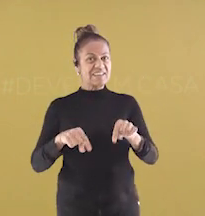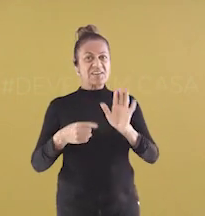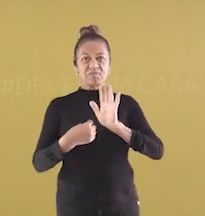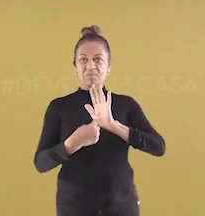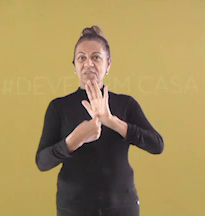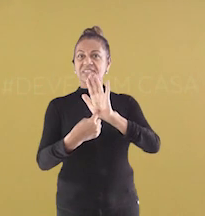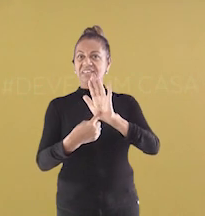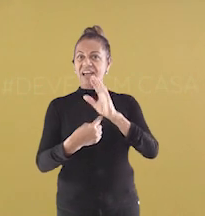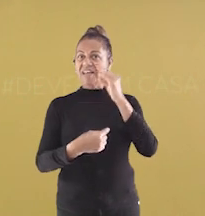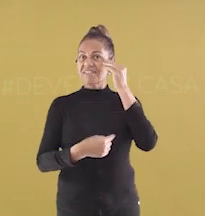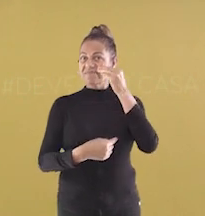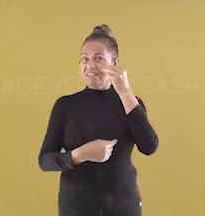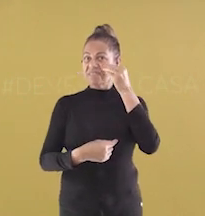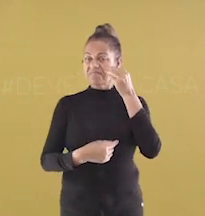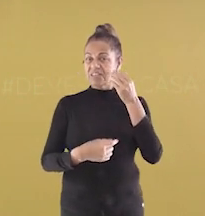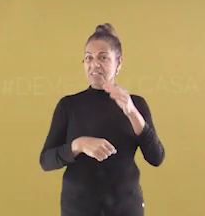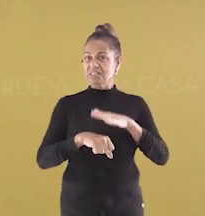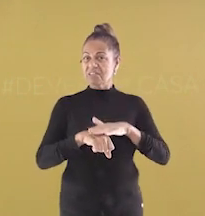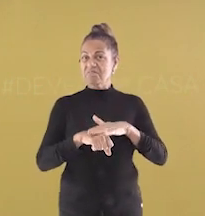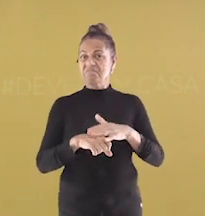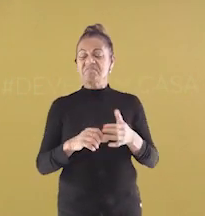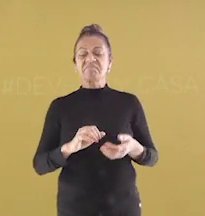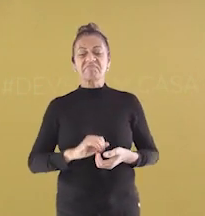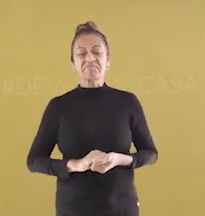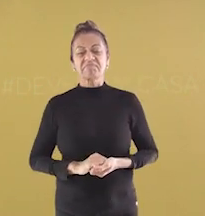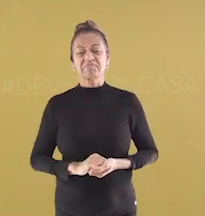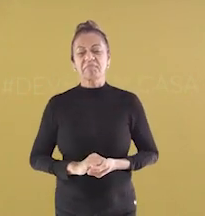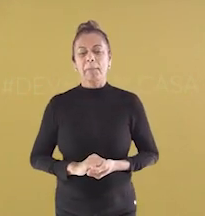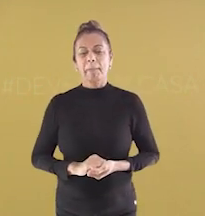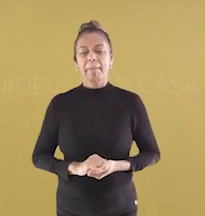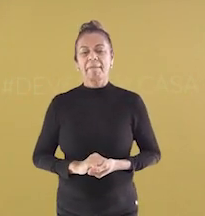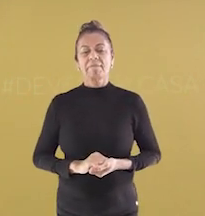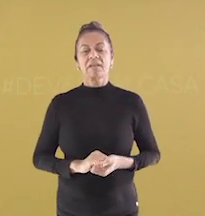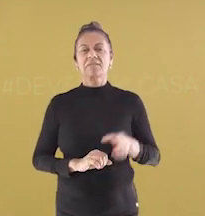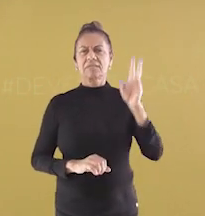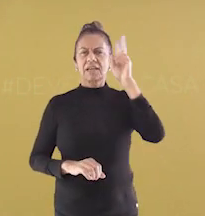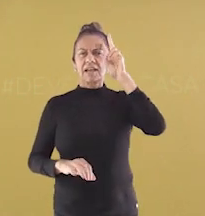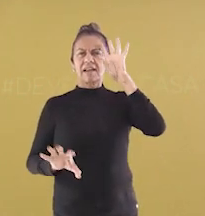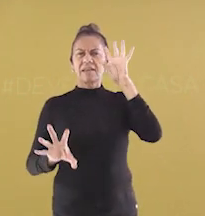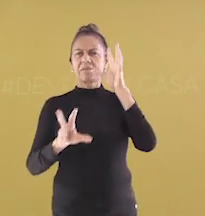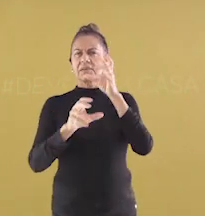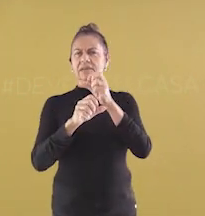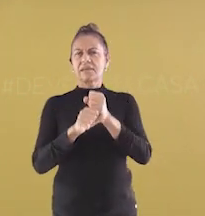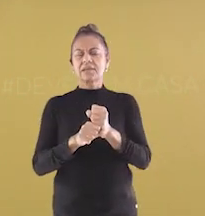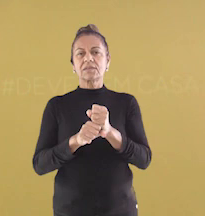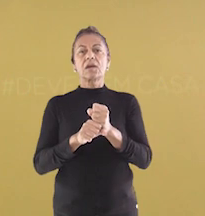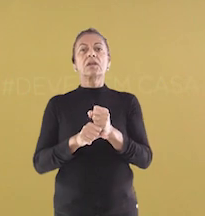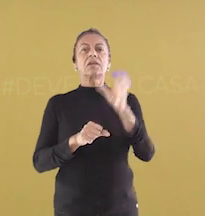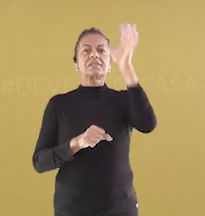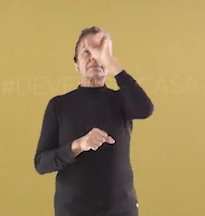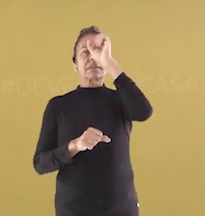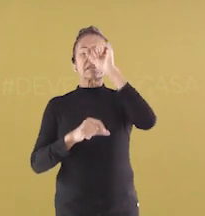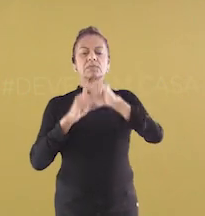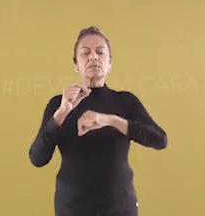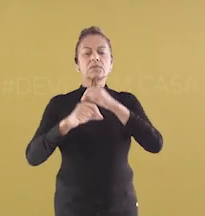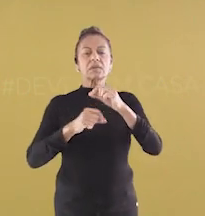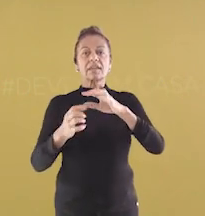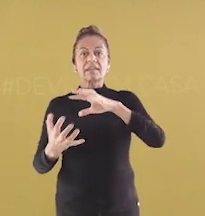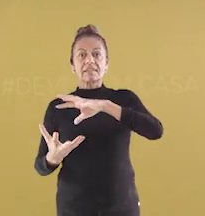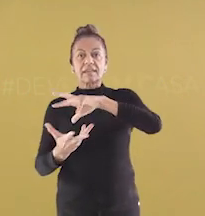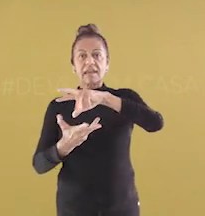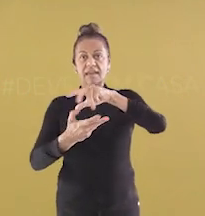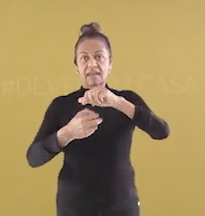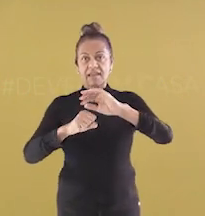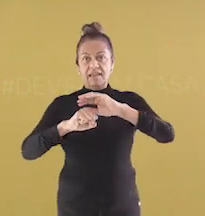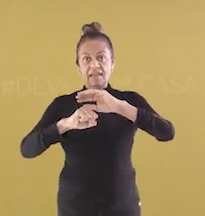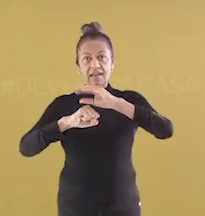mundo. Agora nós vamos relembrar o que vimos na aula de hoje. Nós vimos quais são